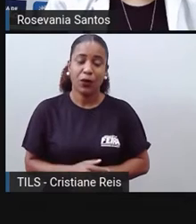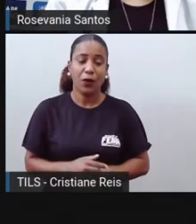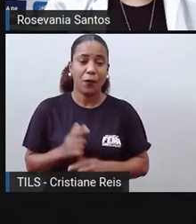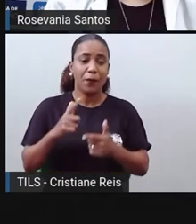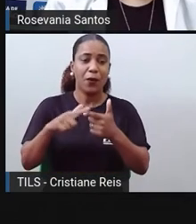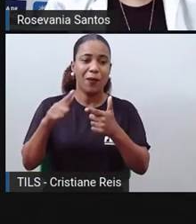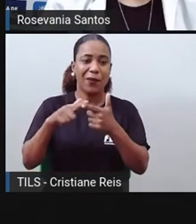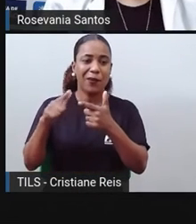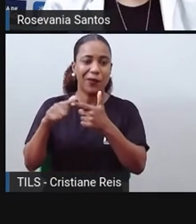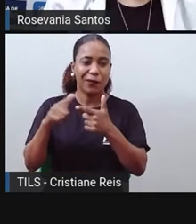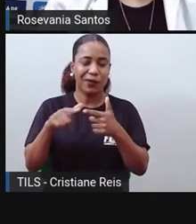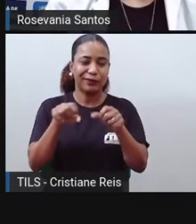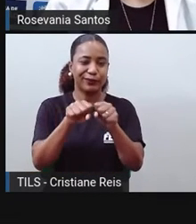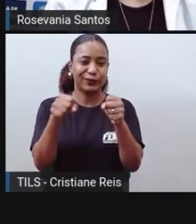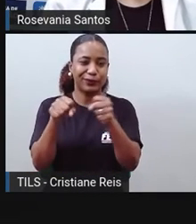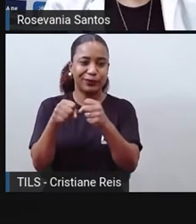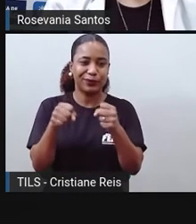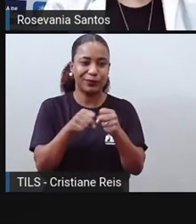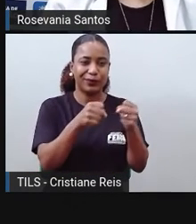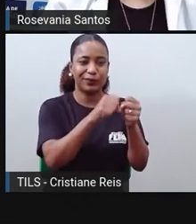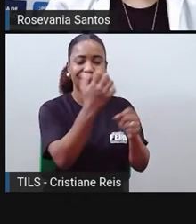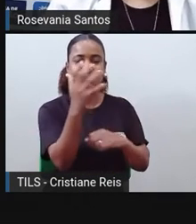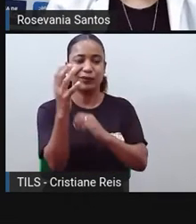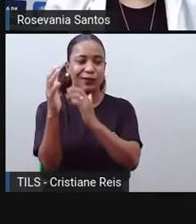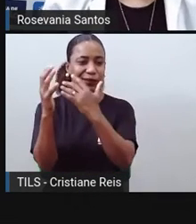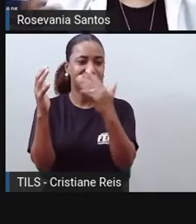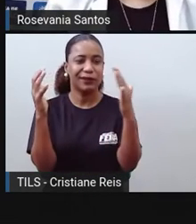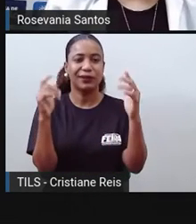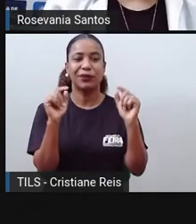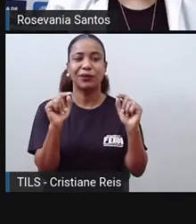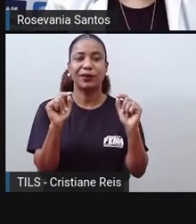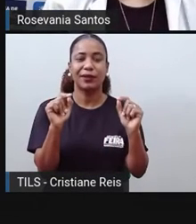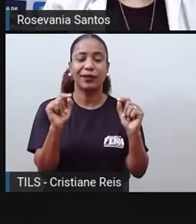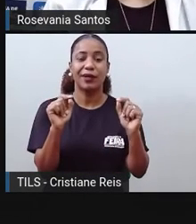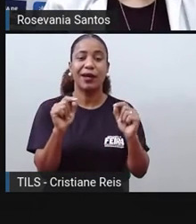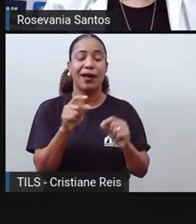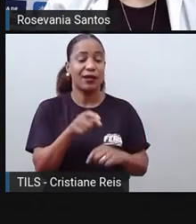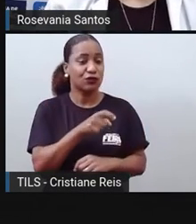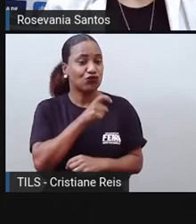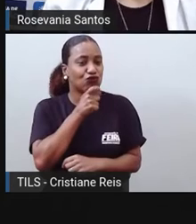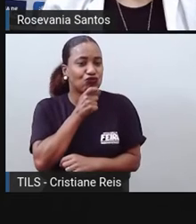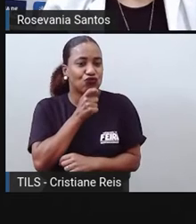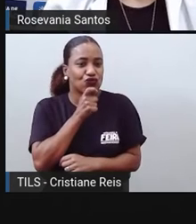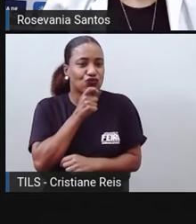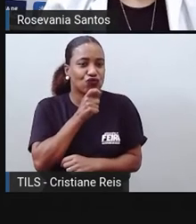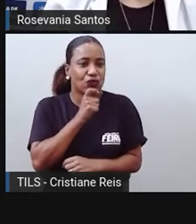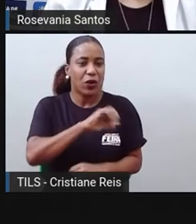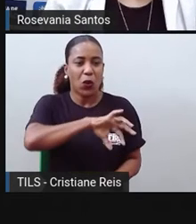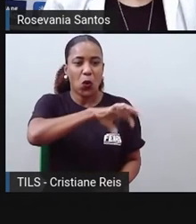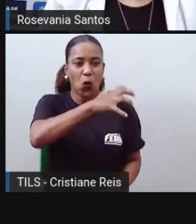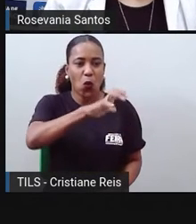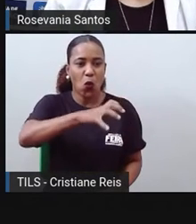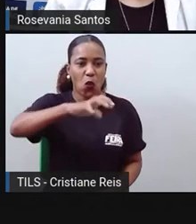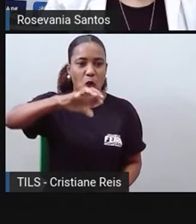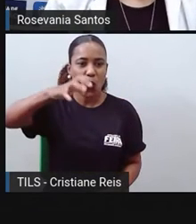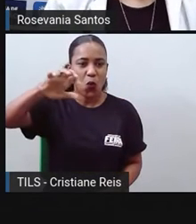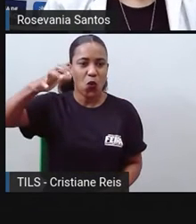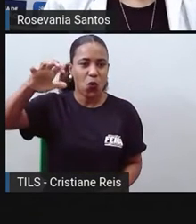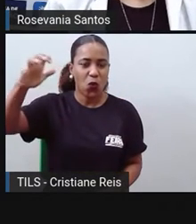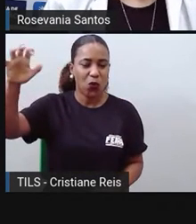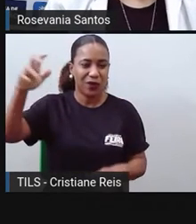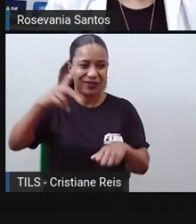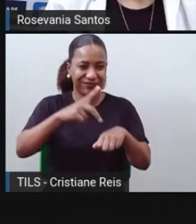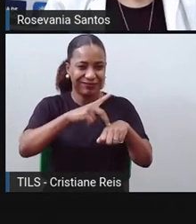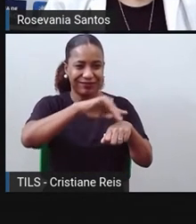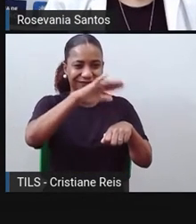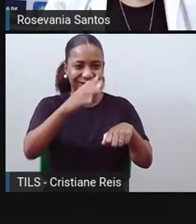ouvir falar, é o derretimento das calotas polares, né, desses grandes blocos de gelo, né, essa